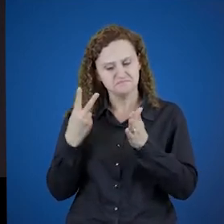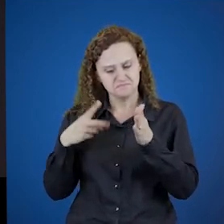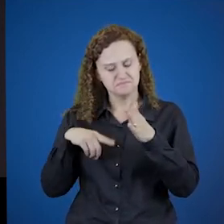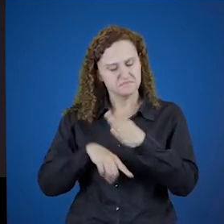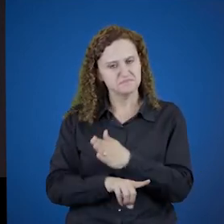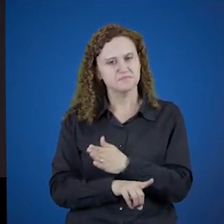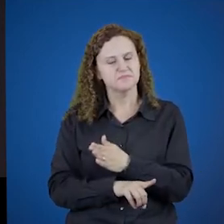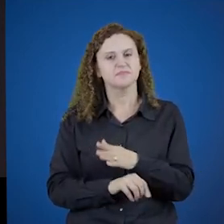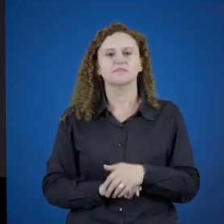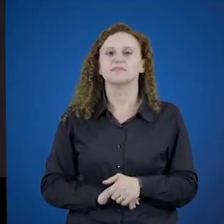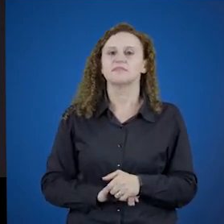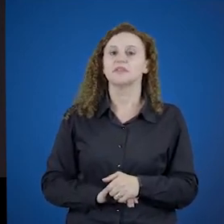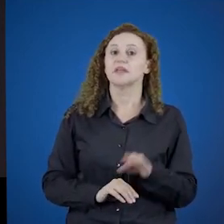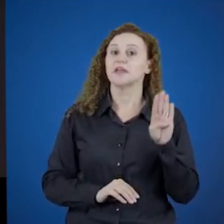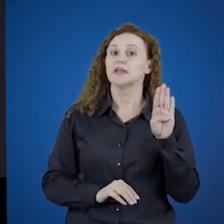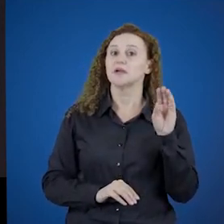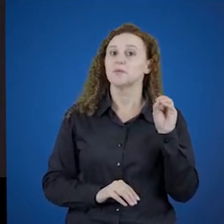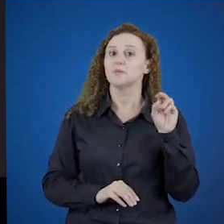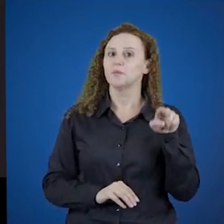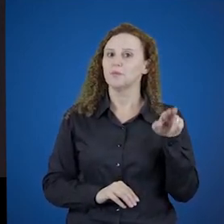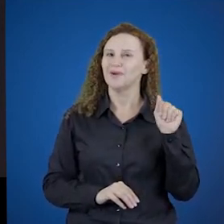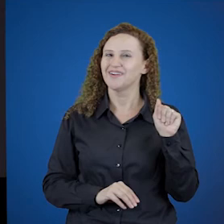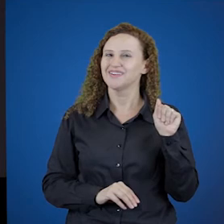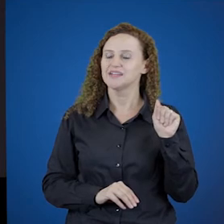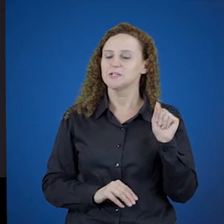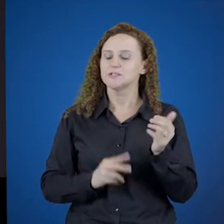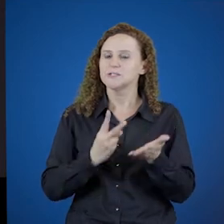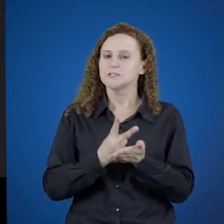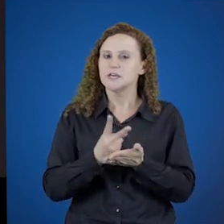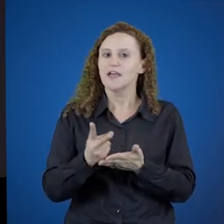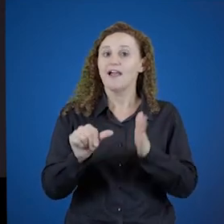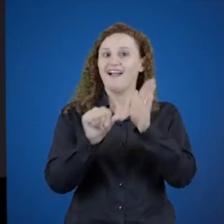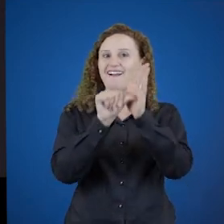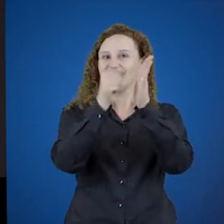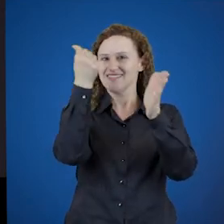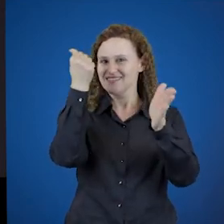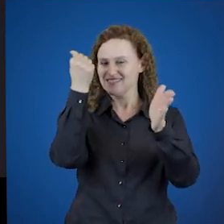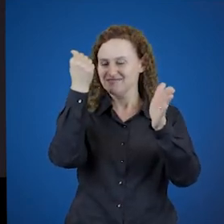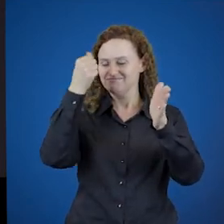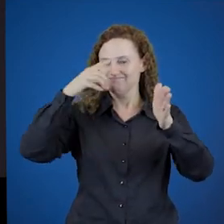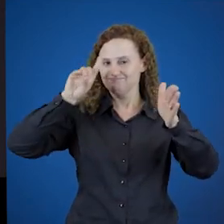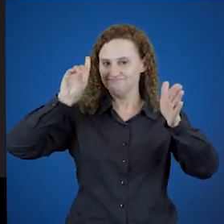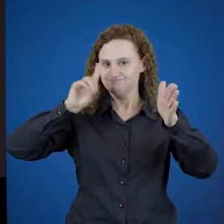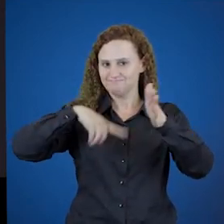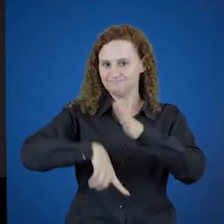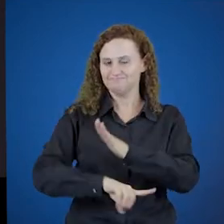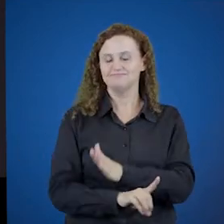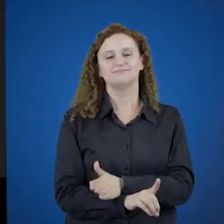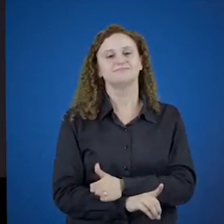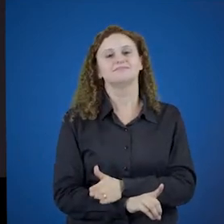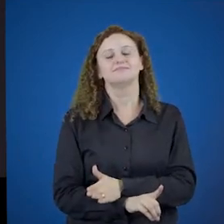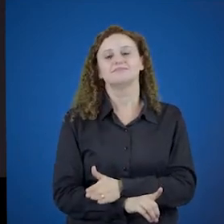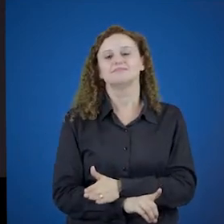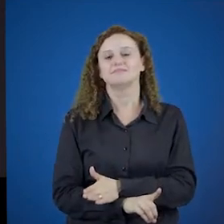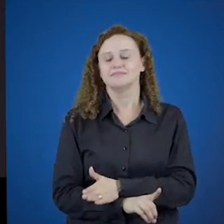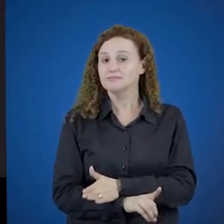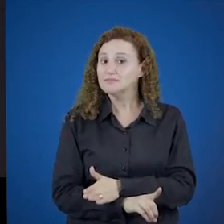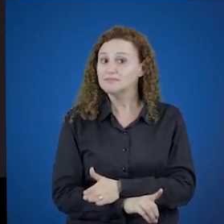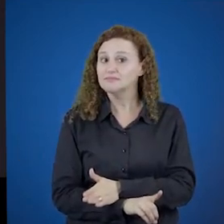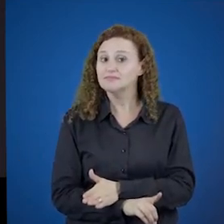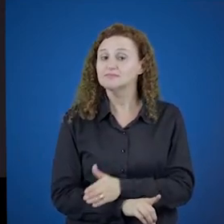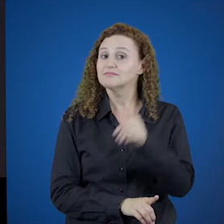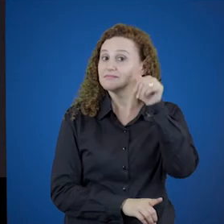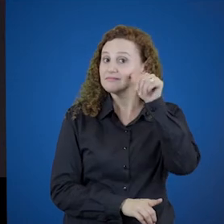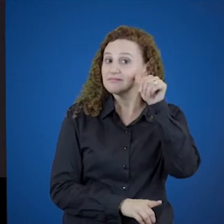segue segunda declinação Bona segue fielmente a primeira declinação